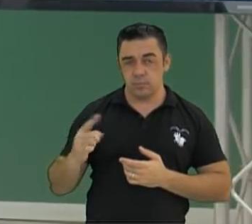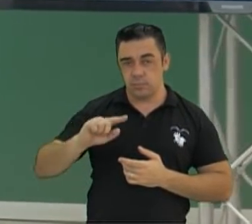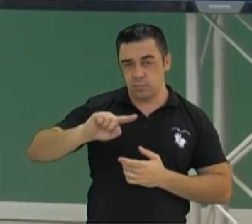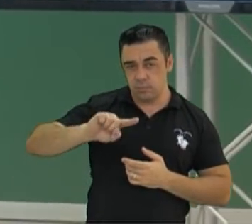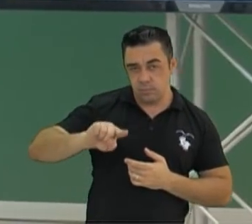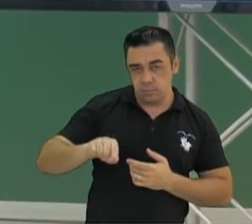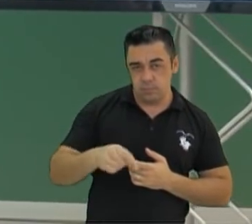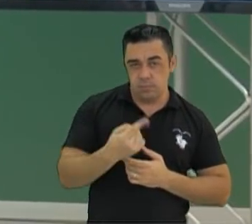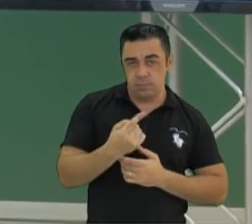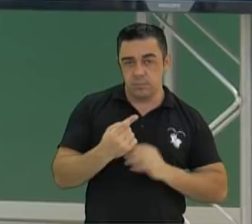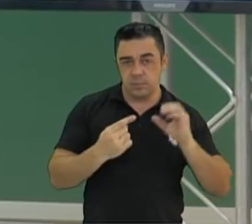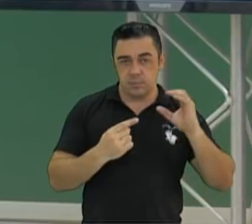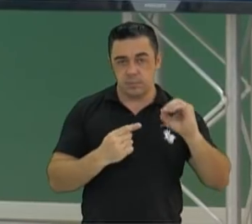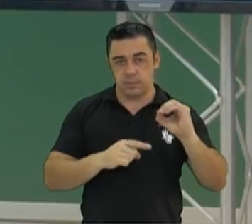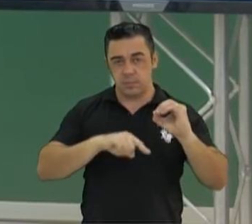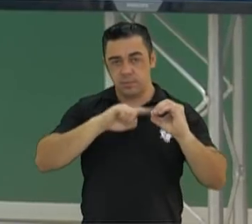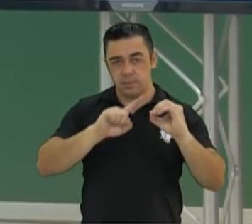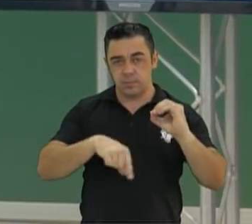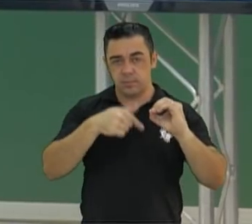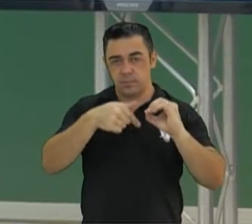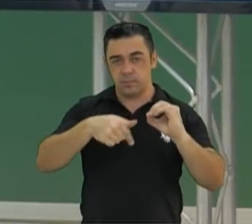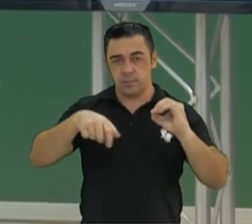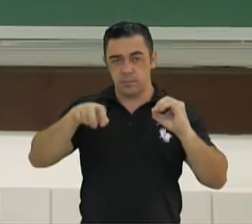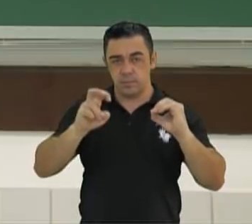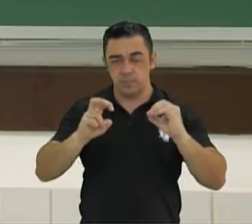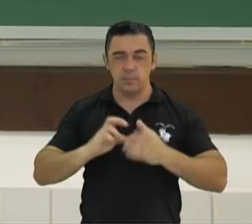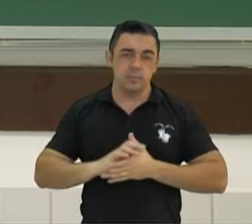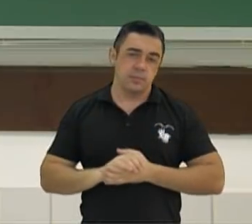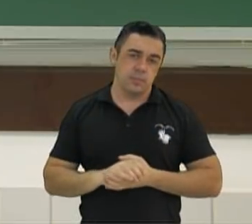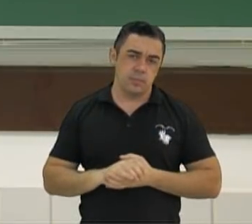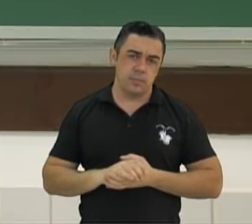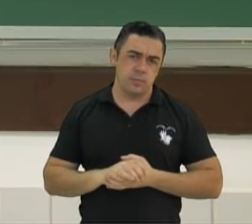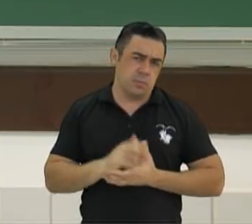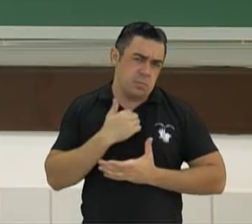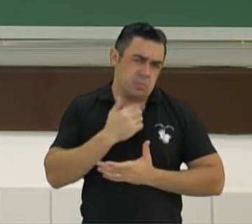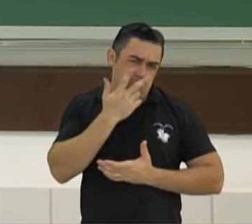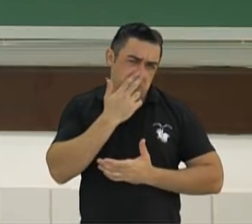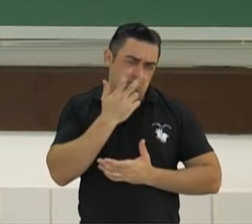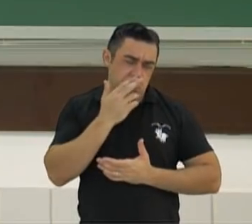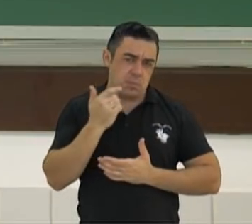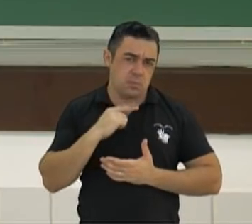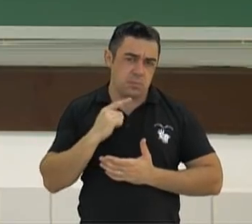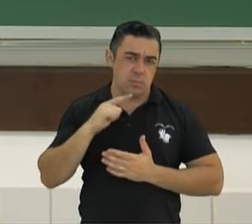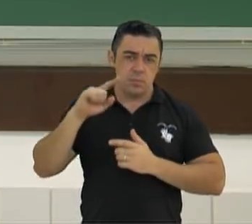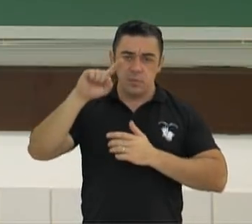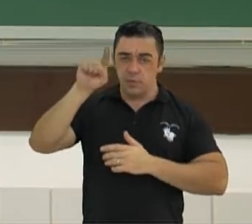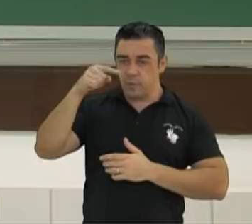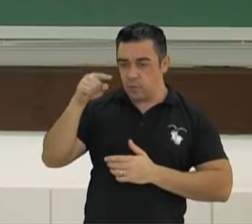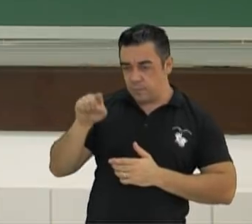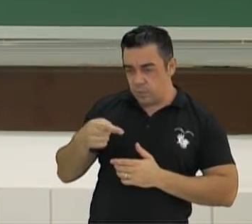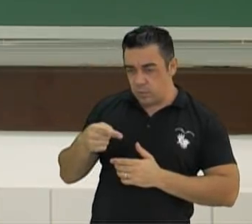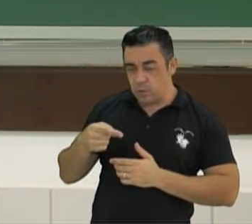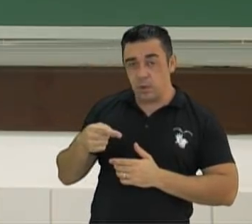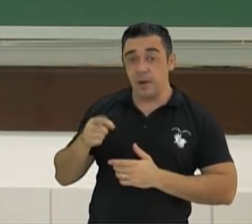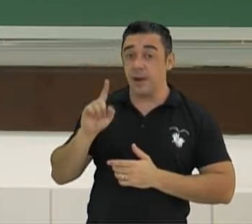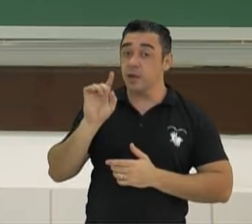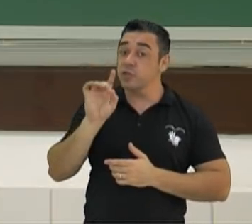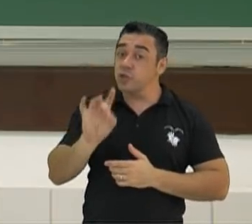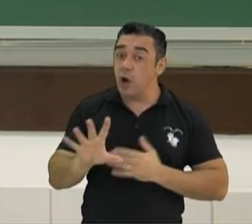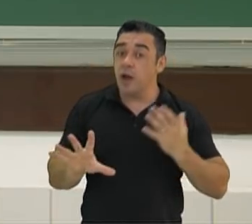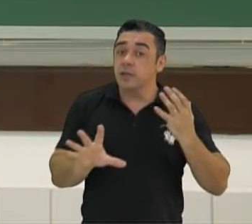2. Ó, a minha vírgula vem aqui. Ah, prof, mas eu achei que era vírgula abaixo de vírgula. Vírgula abaixo de vírgula